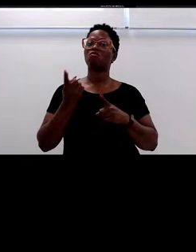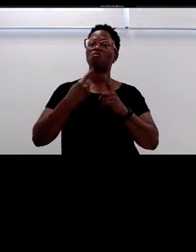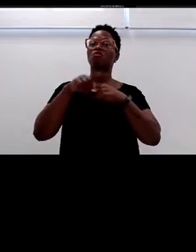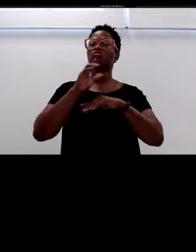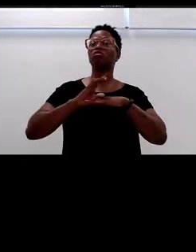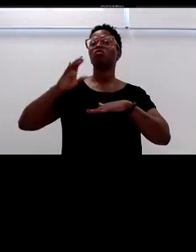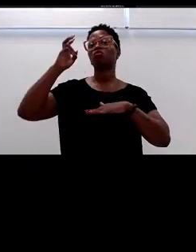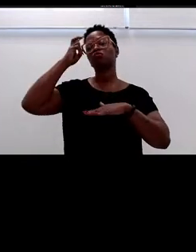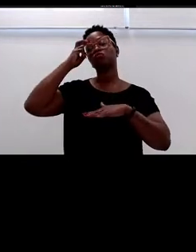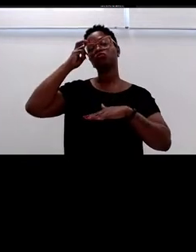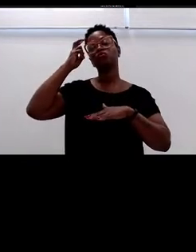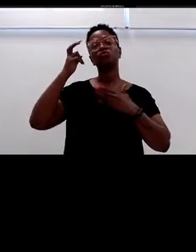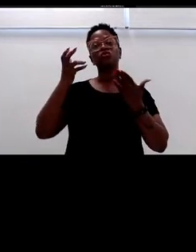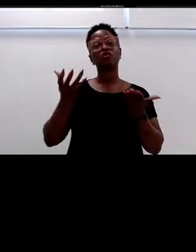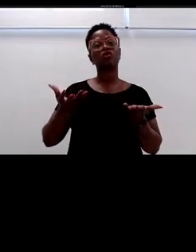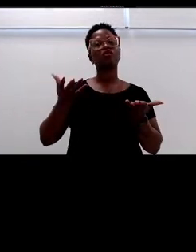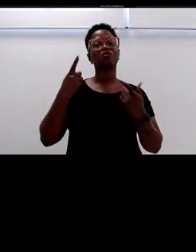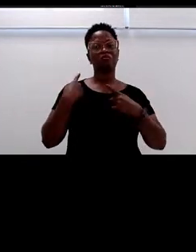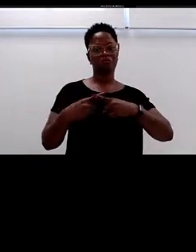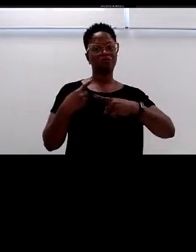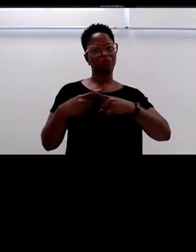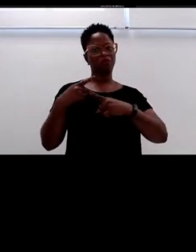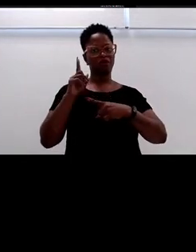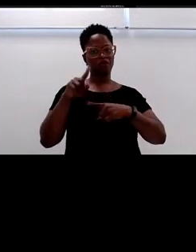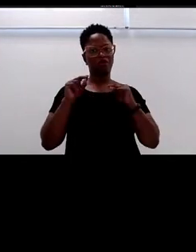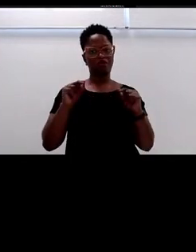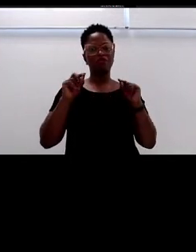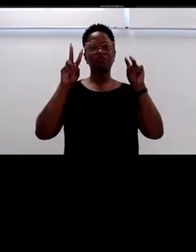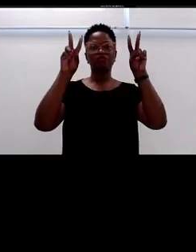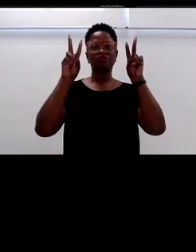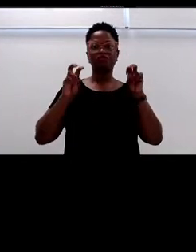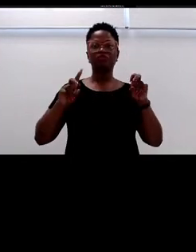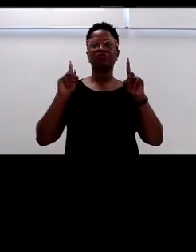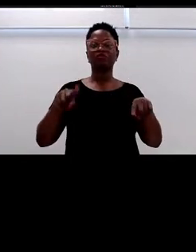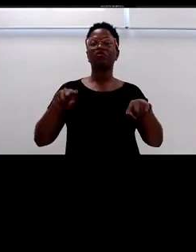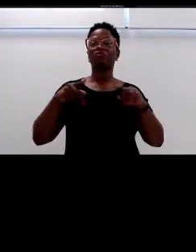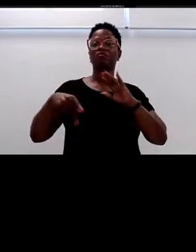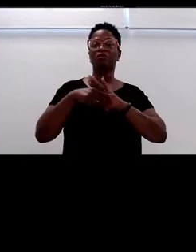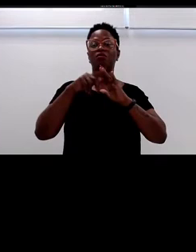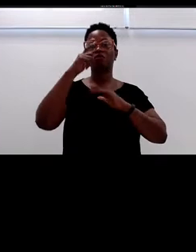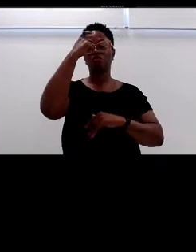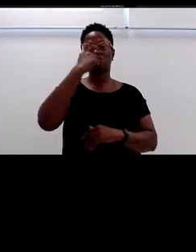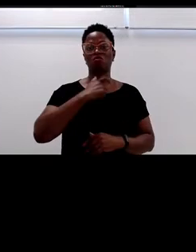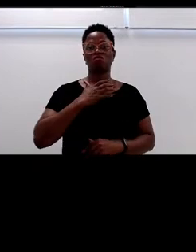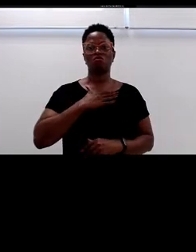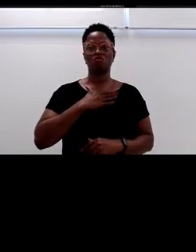né? Justamente por serem questões que são imanentes ao homem.